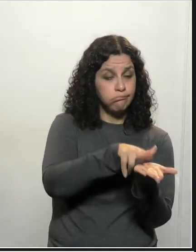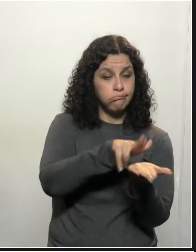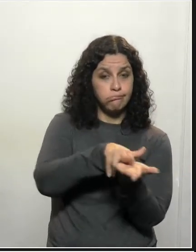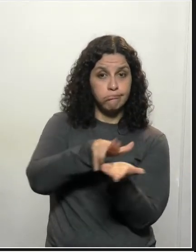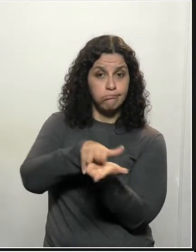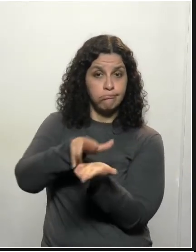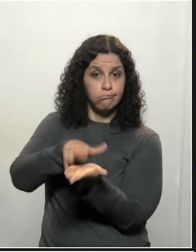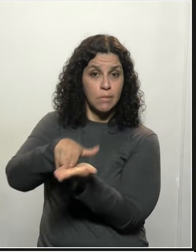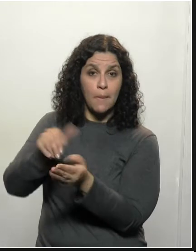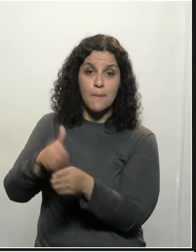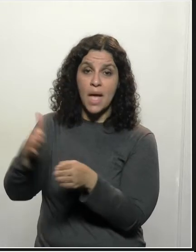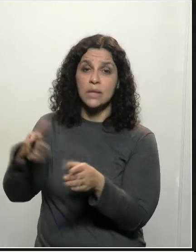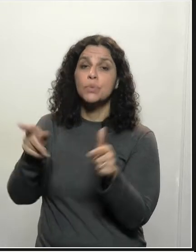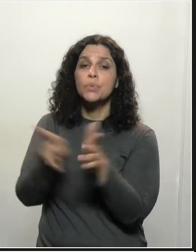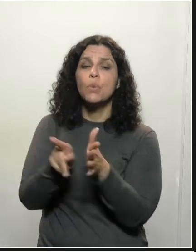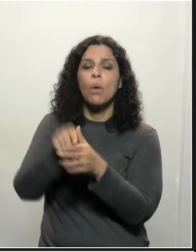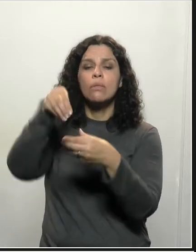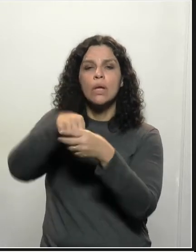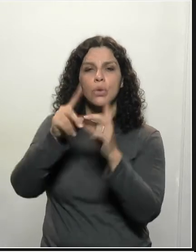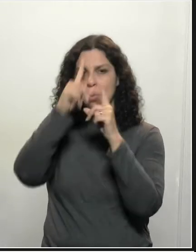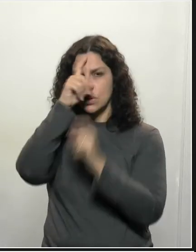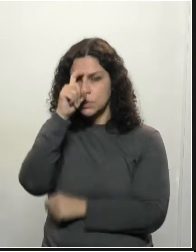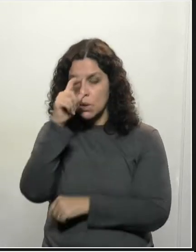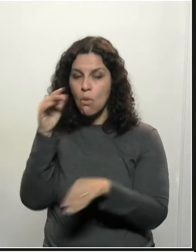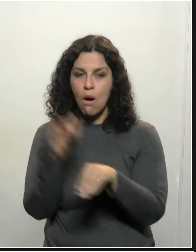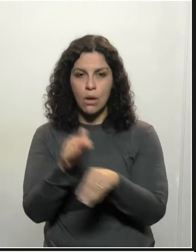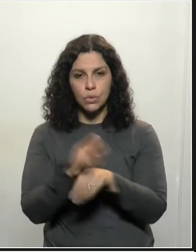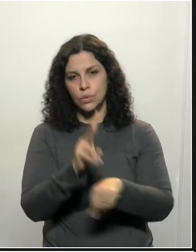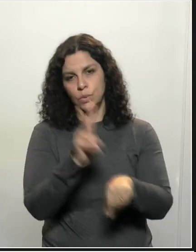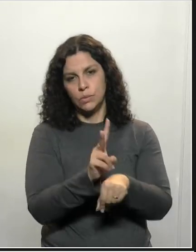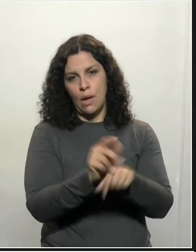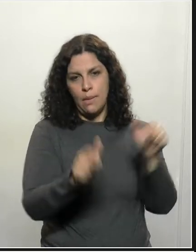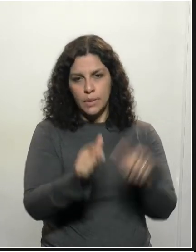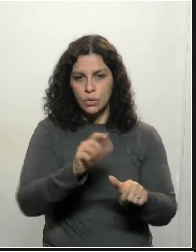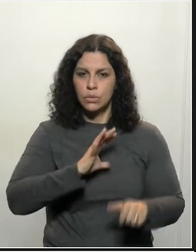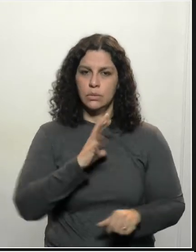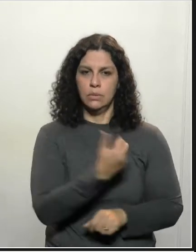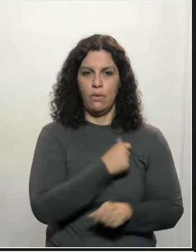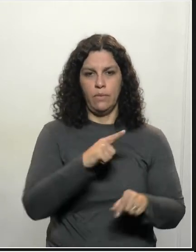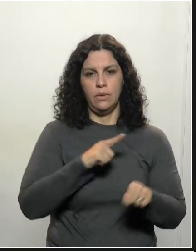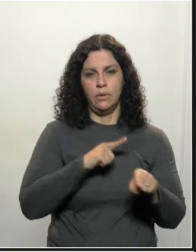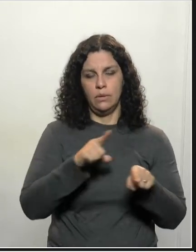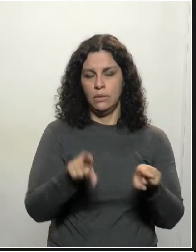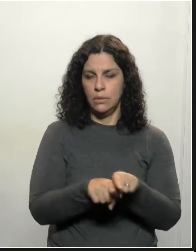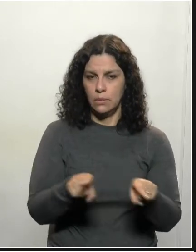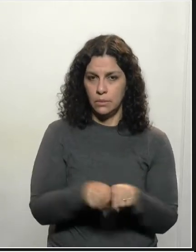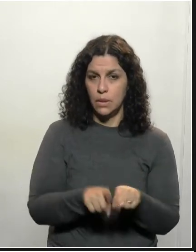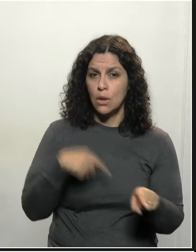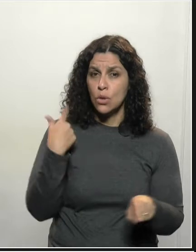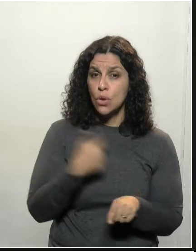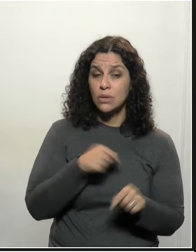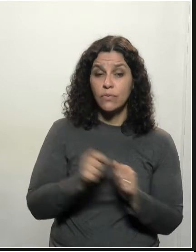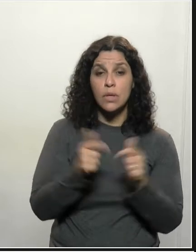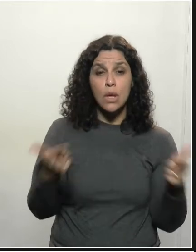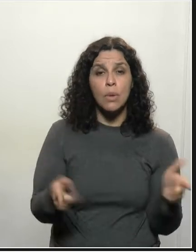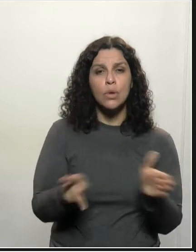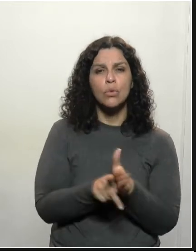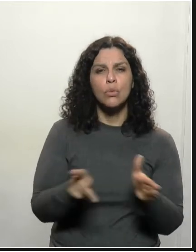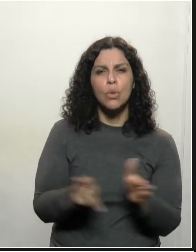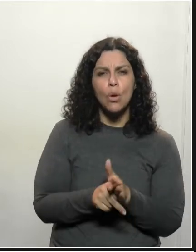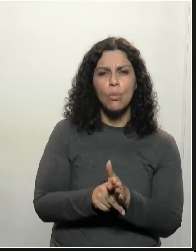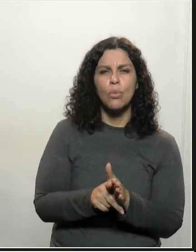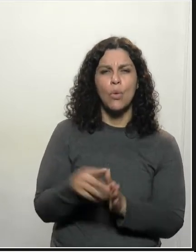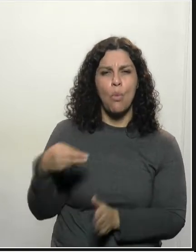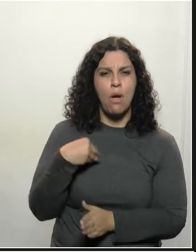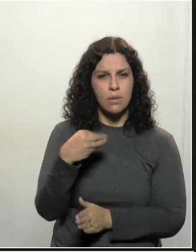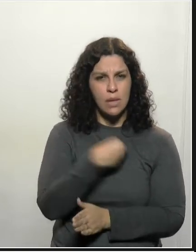que com certeza vão poder ajudar a salvar vidas. Nós tivemos também aumento das testagens aqui no estado, num